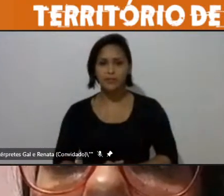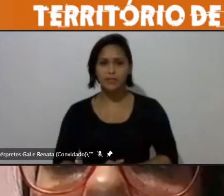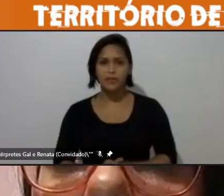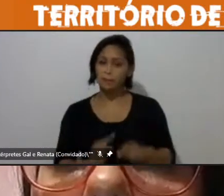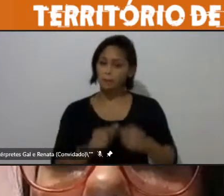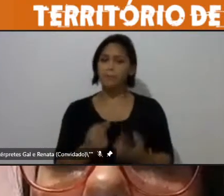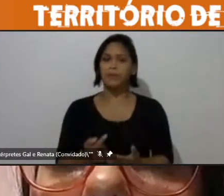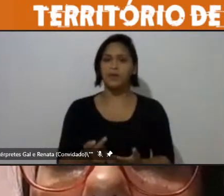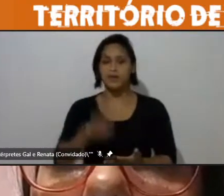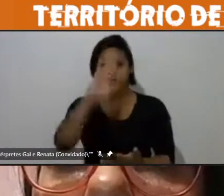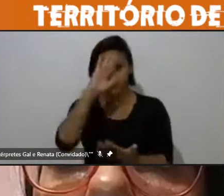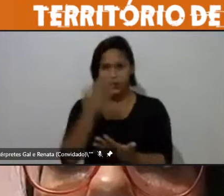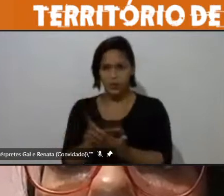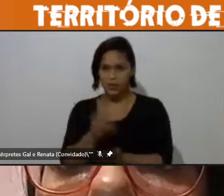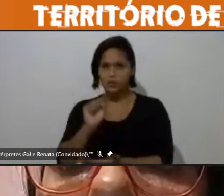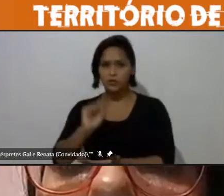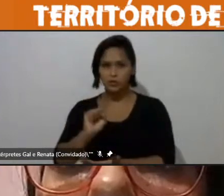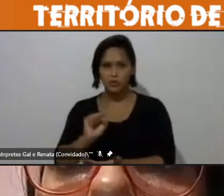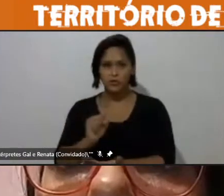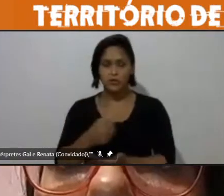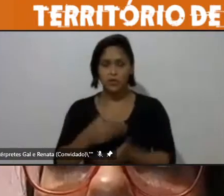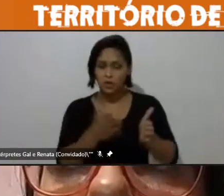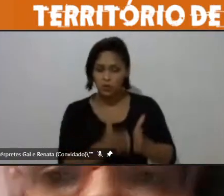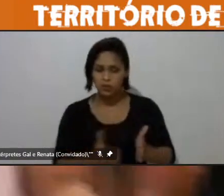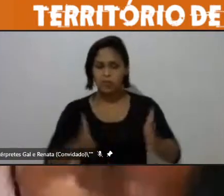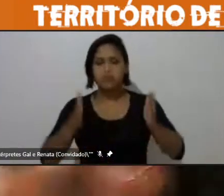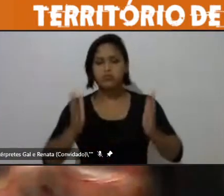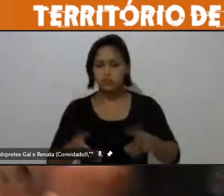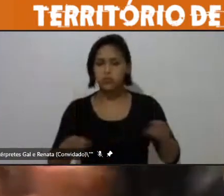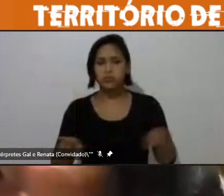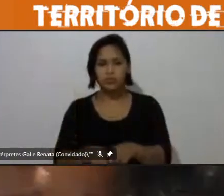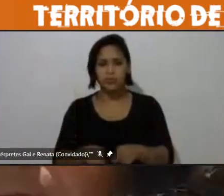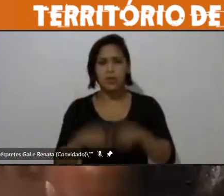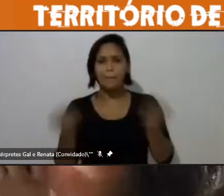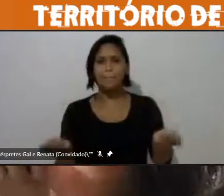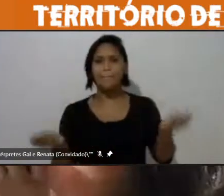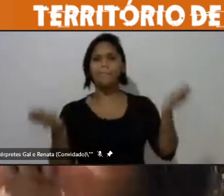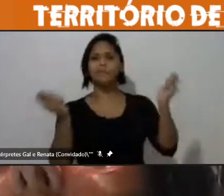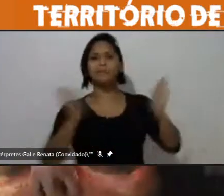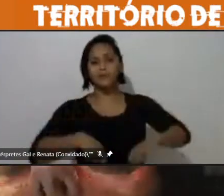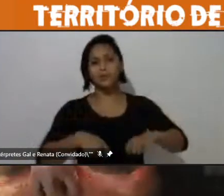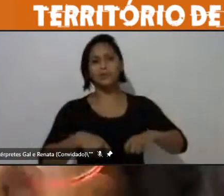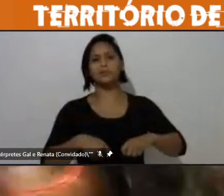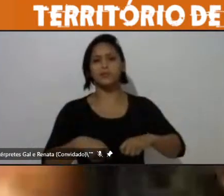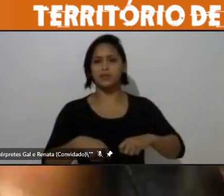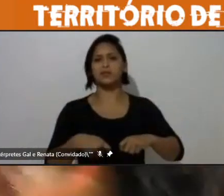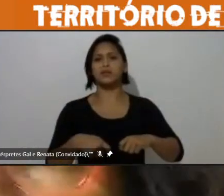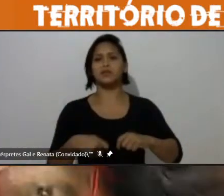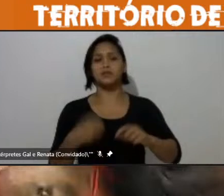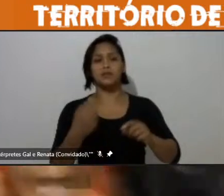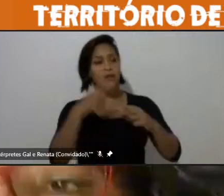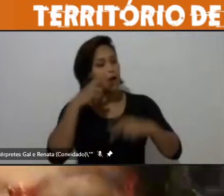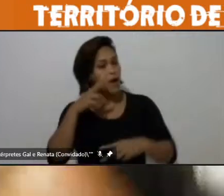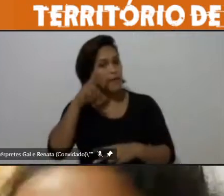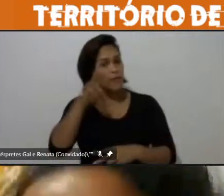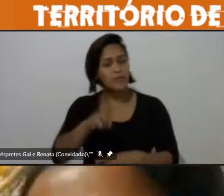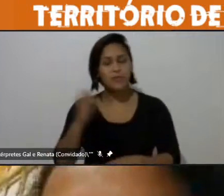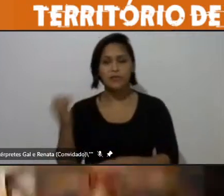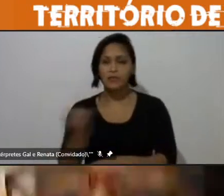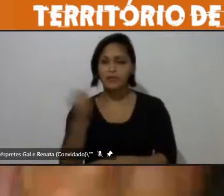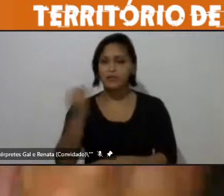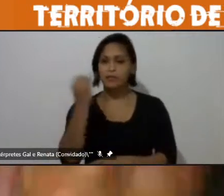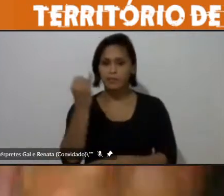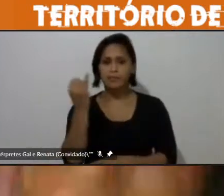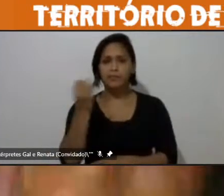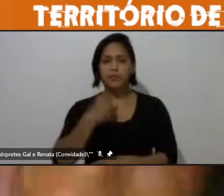Mas eu acho que o momento ele também nos dá, assim, nos acena a importância da